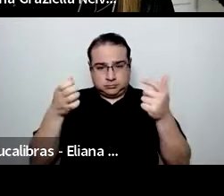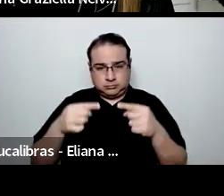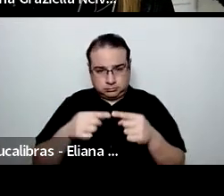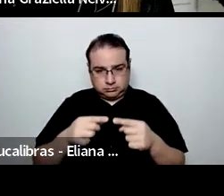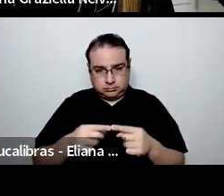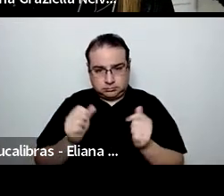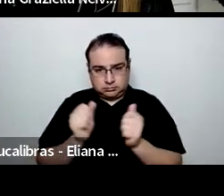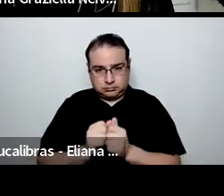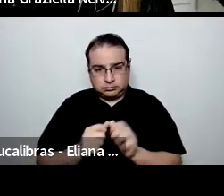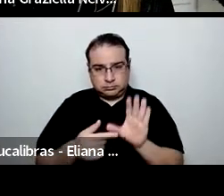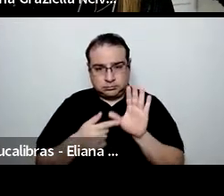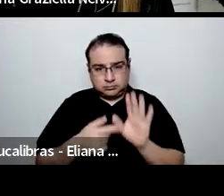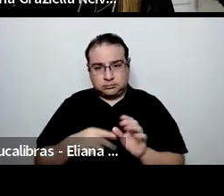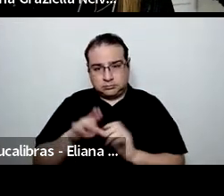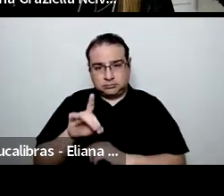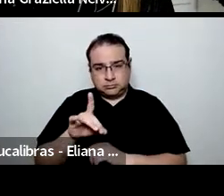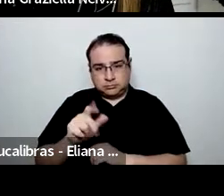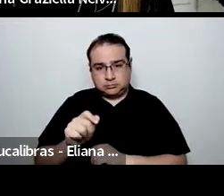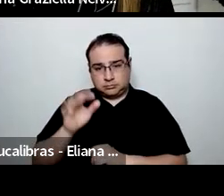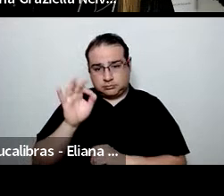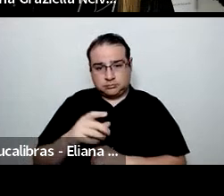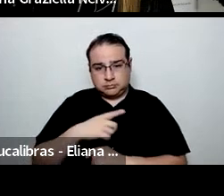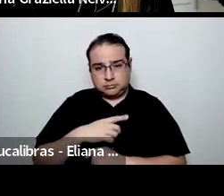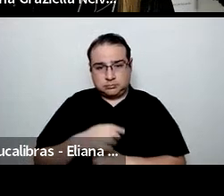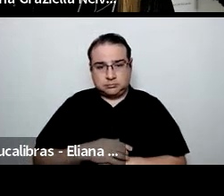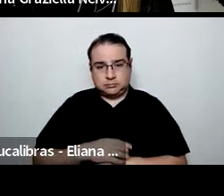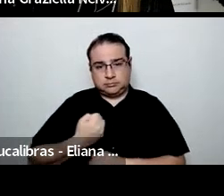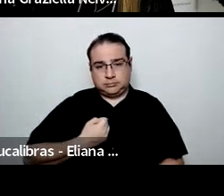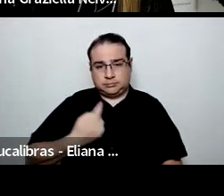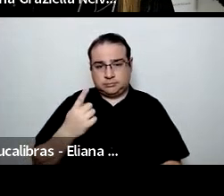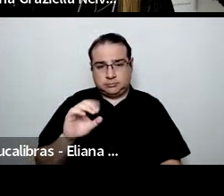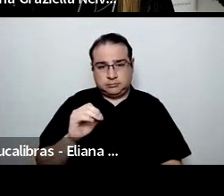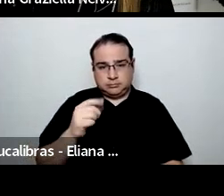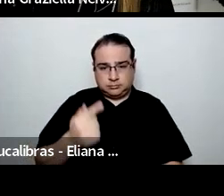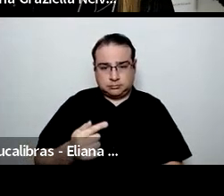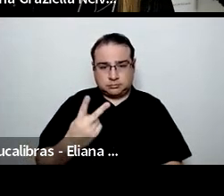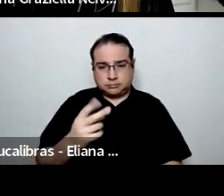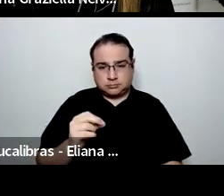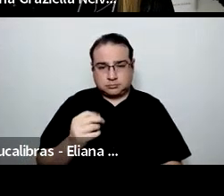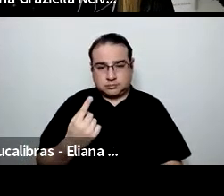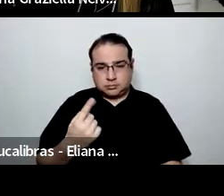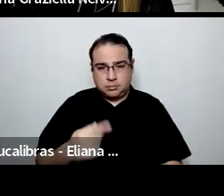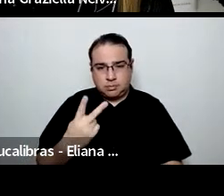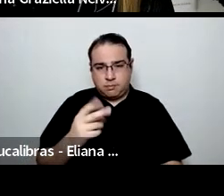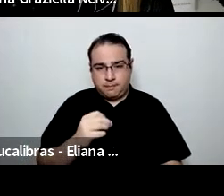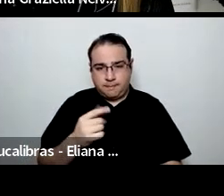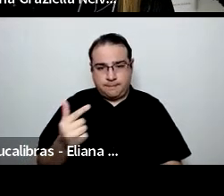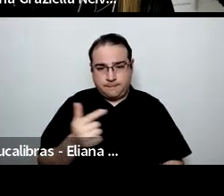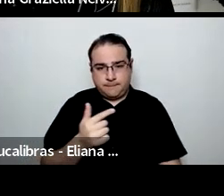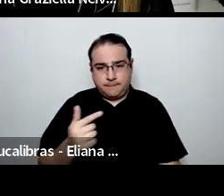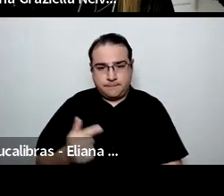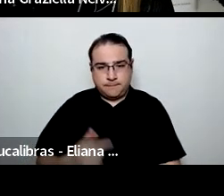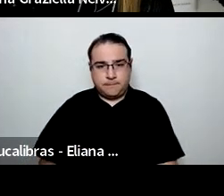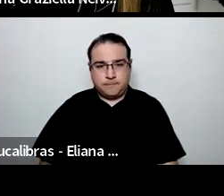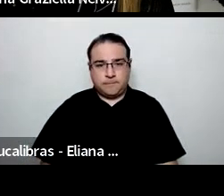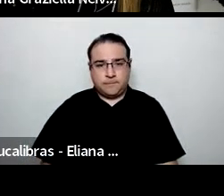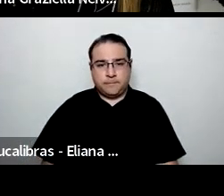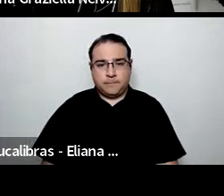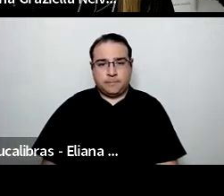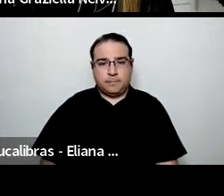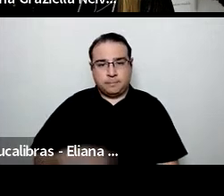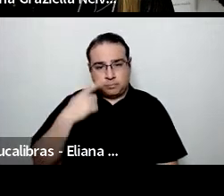específico o advento da emenda constitucional nº 117 de 2022 seu Artigo terceiro